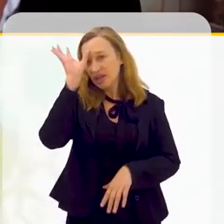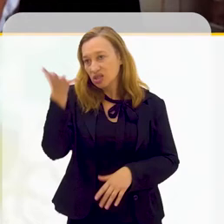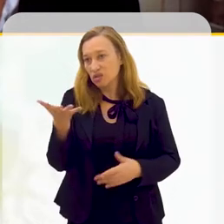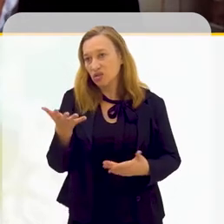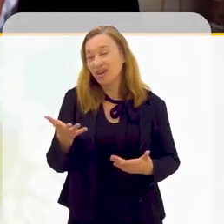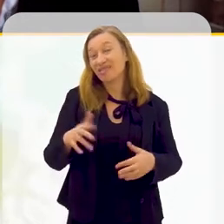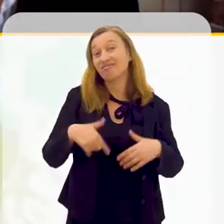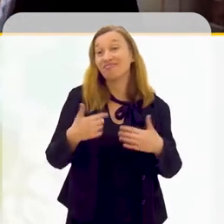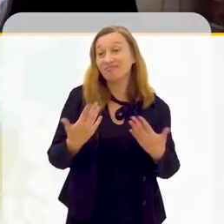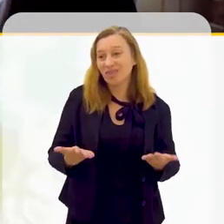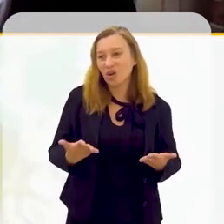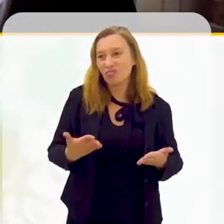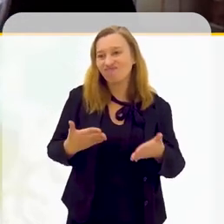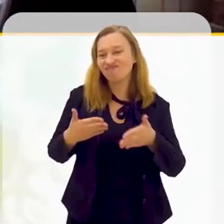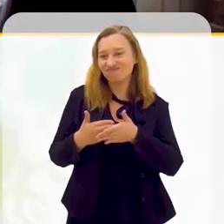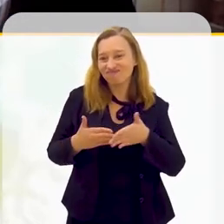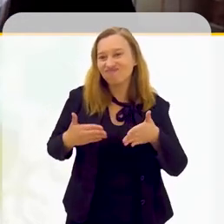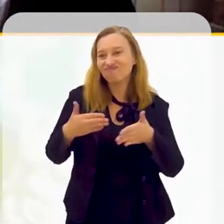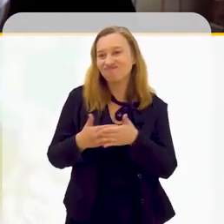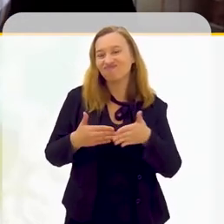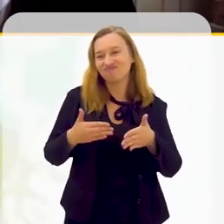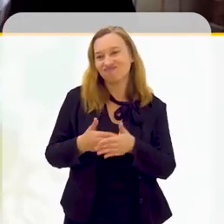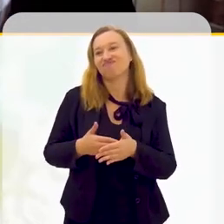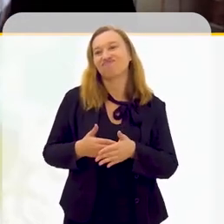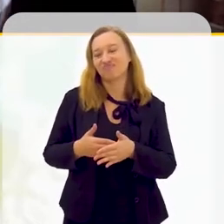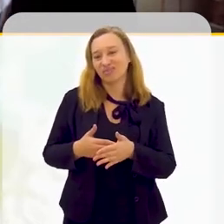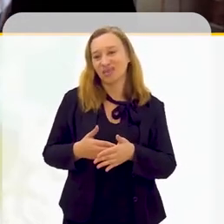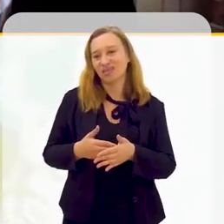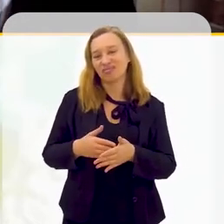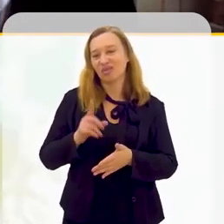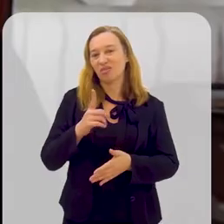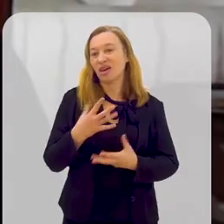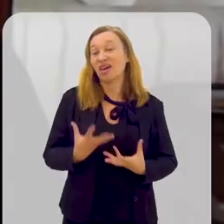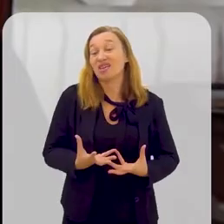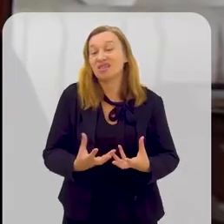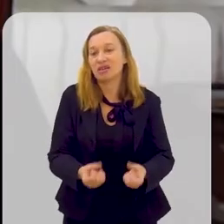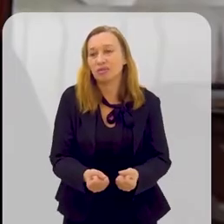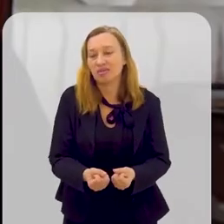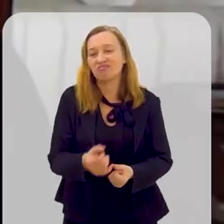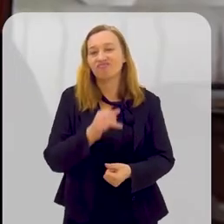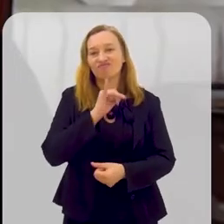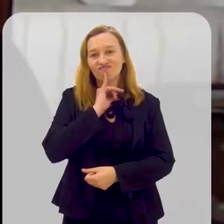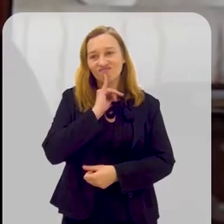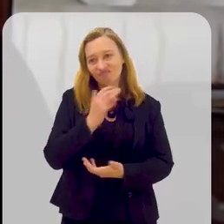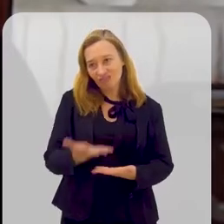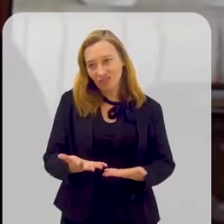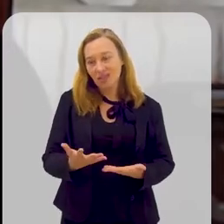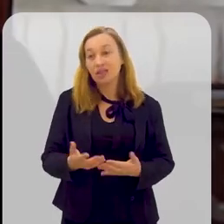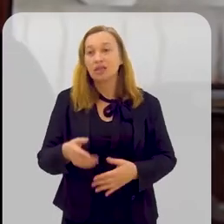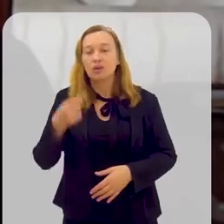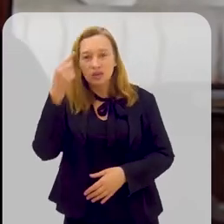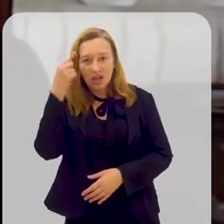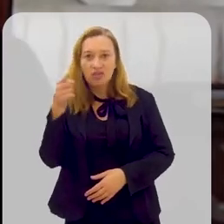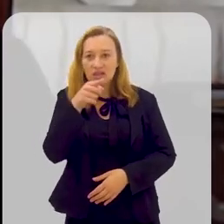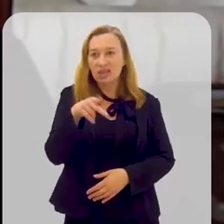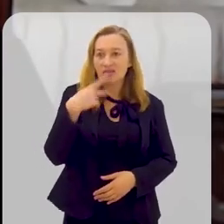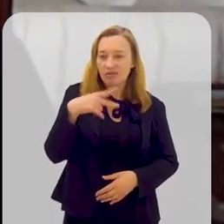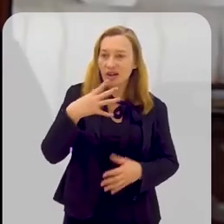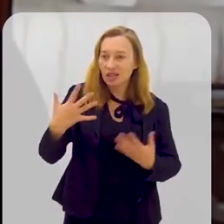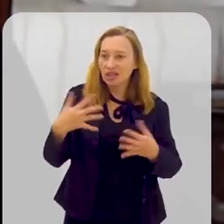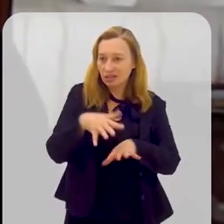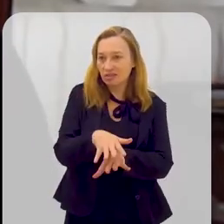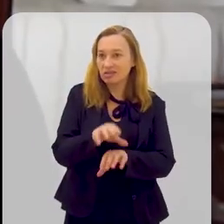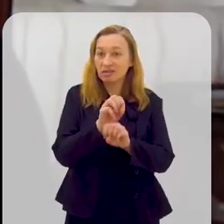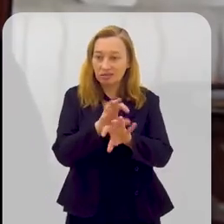emprego para poder resolver então não é muito bem sucedido Infelizmente o